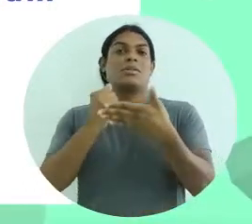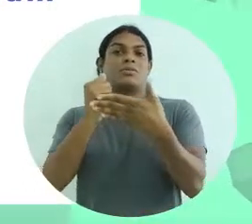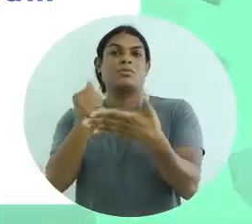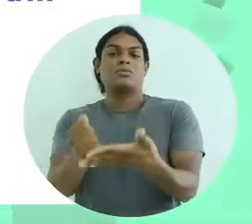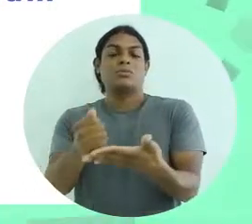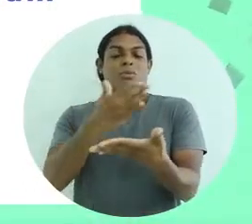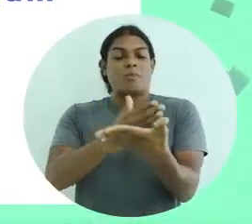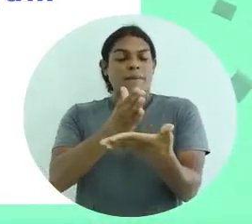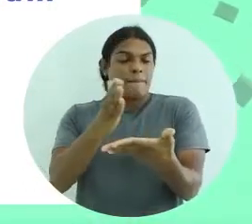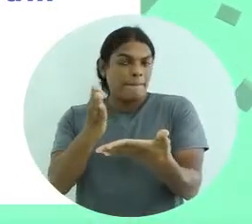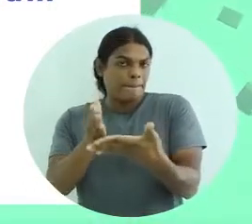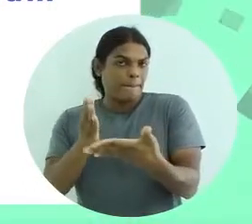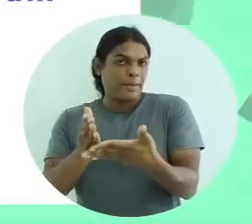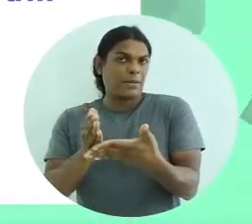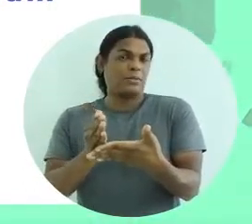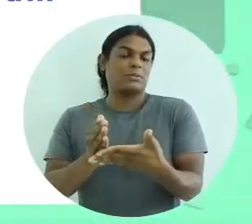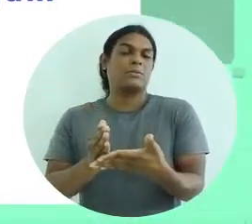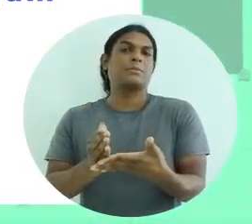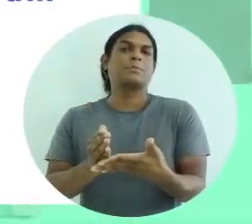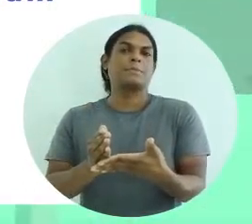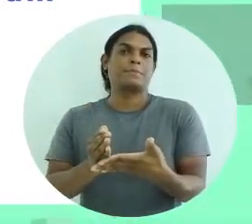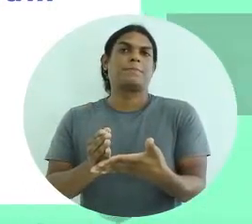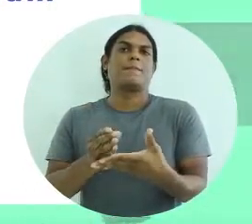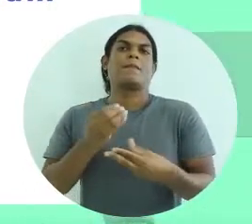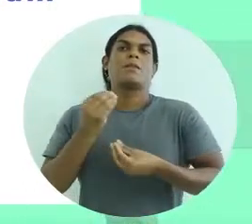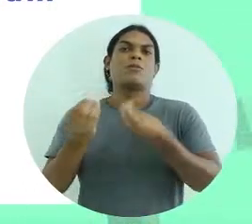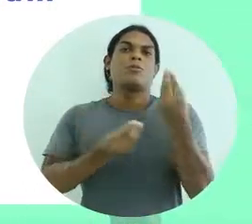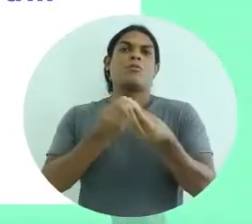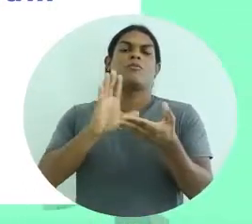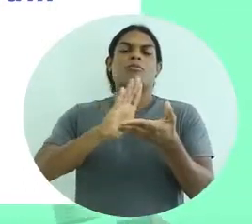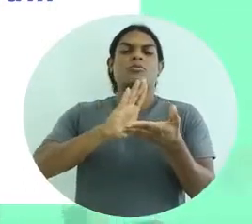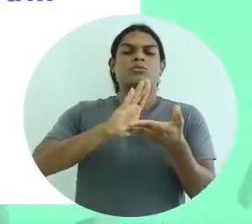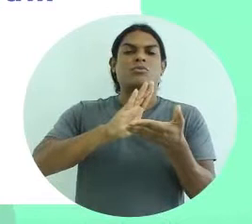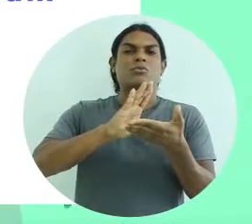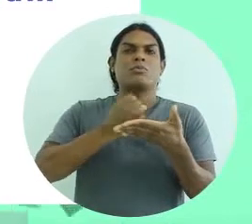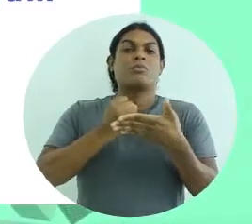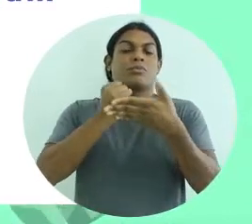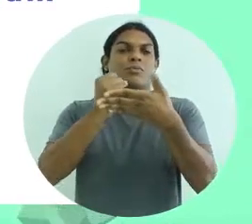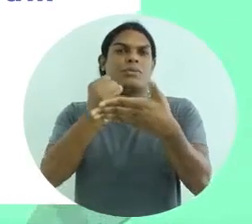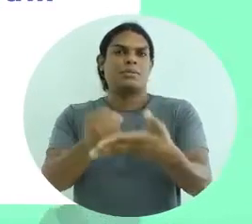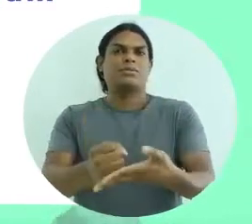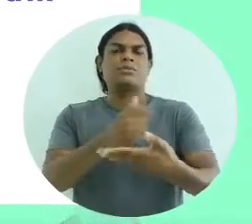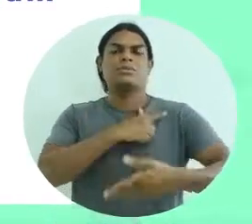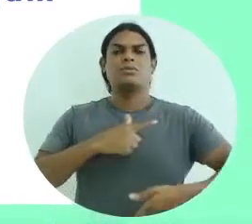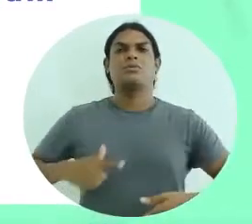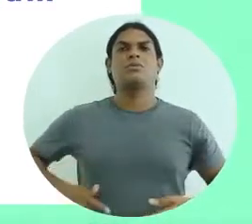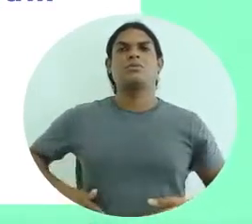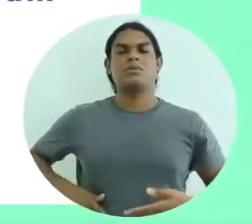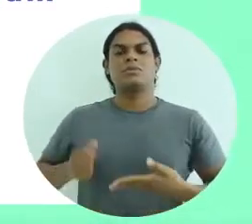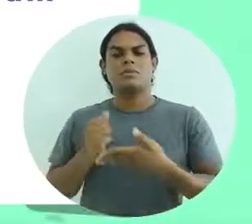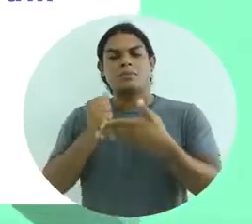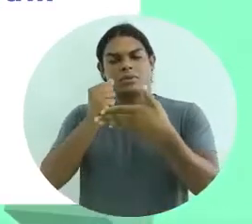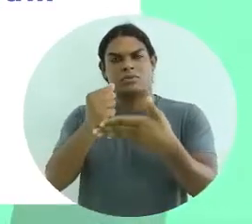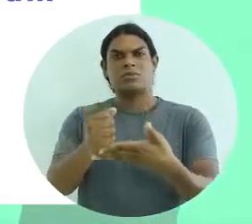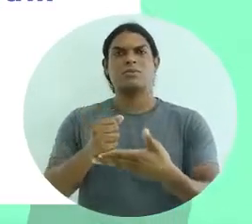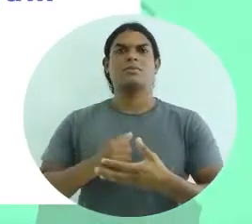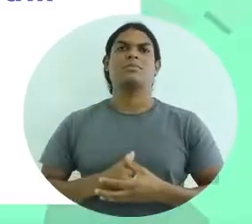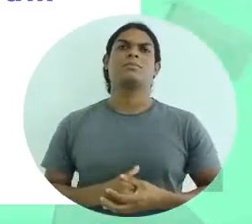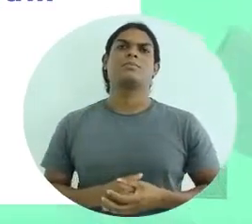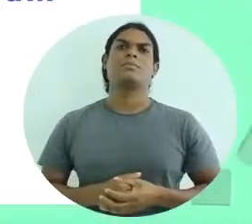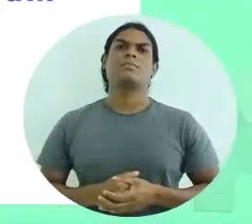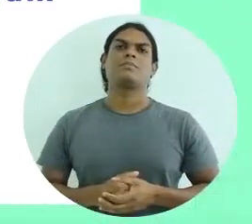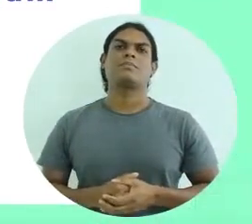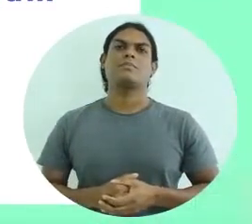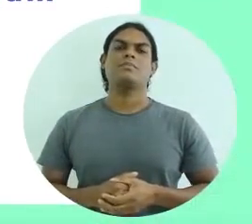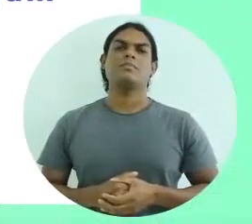pagar. Então, é como se fosse uma parceria do governo para ajudar o exportador a pagar o financiamento que ele fez no mercado.